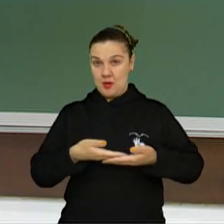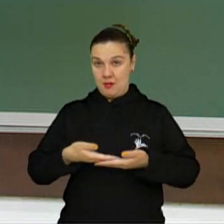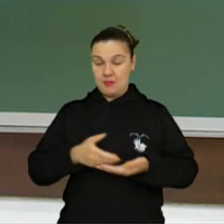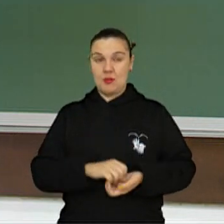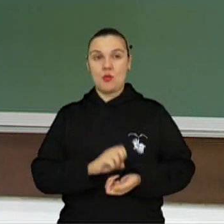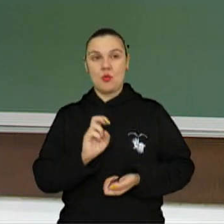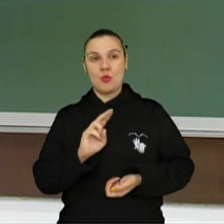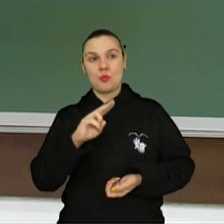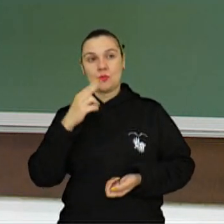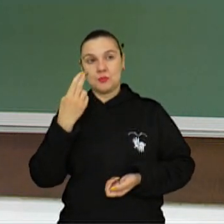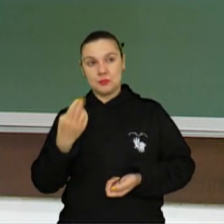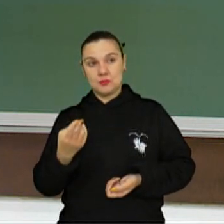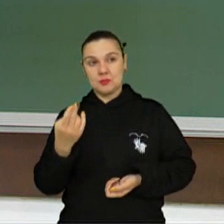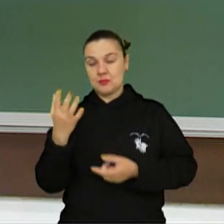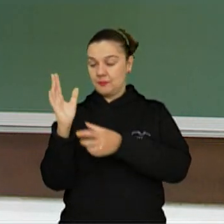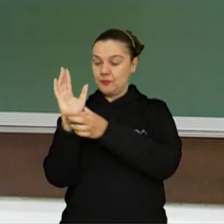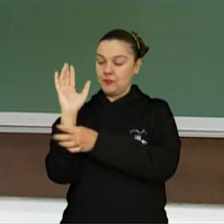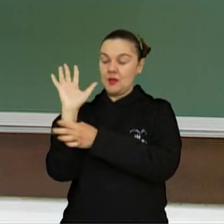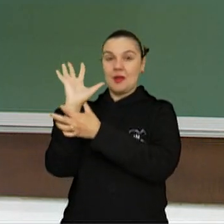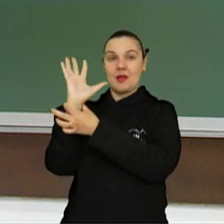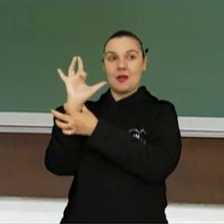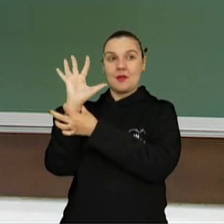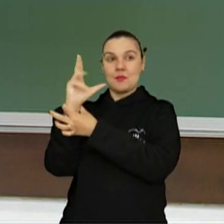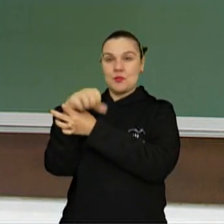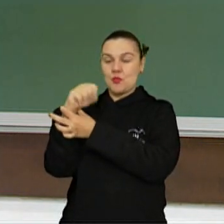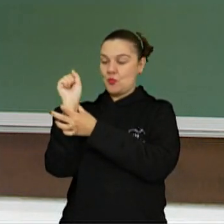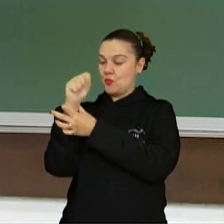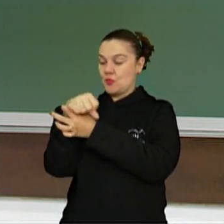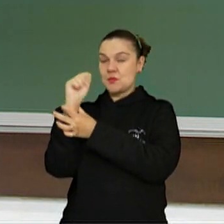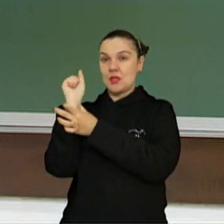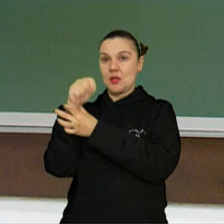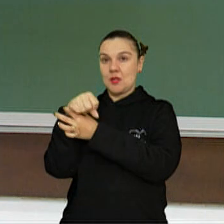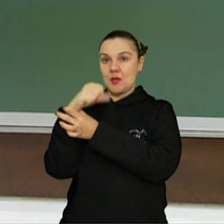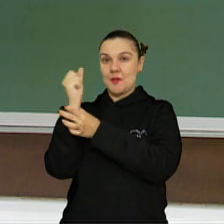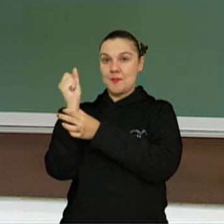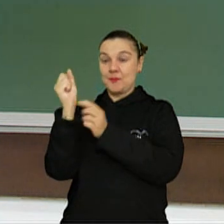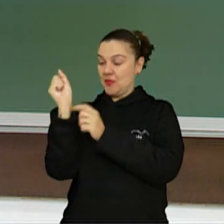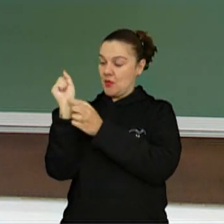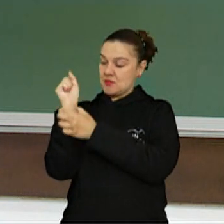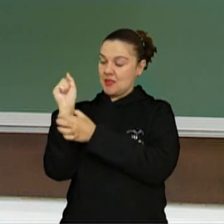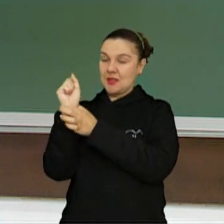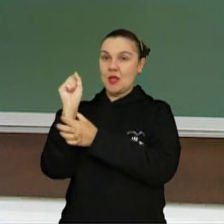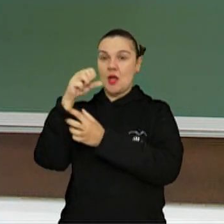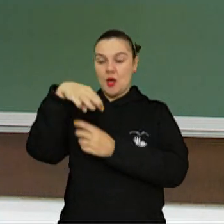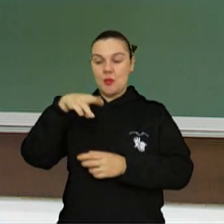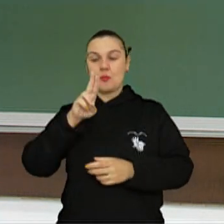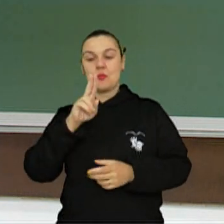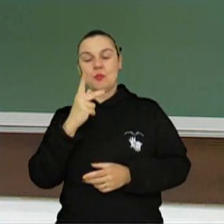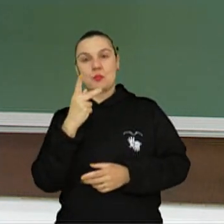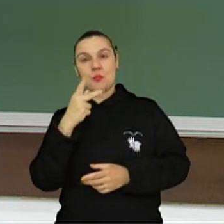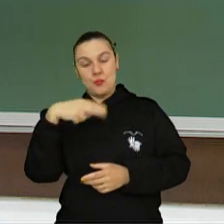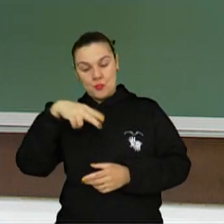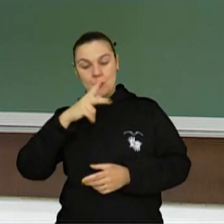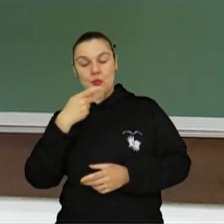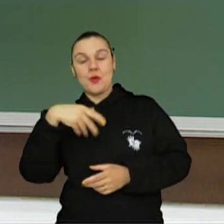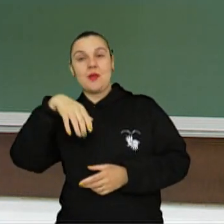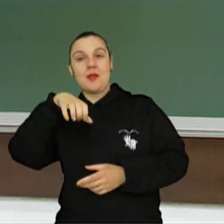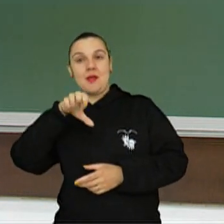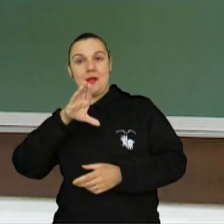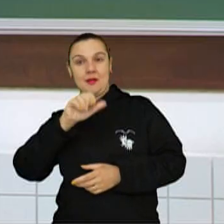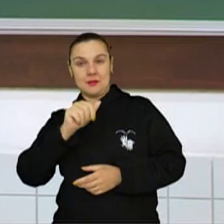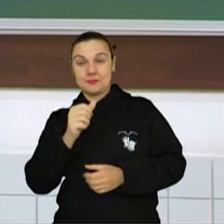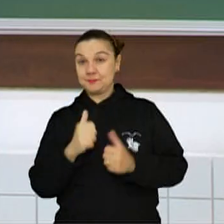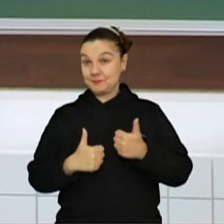brinquedo, ou muñeca, aqui ó, o pulso, certo? Por isso, ai, que dolor em la muñeca, ou seja, que dor no